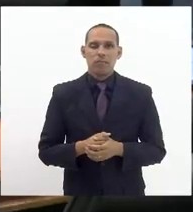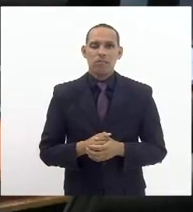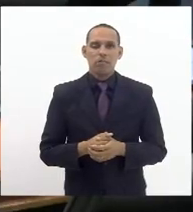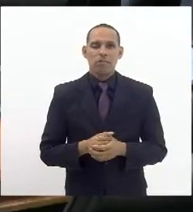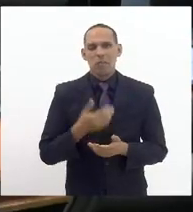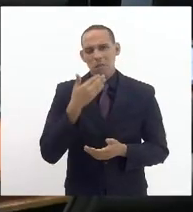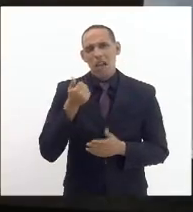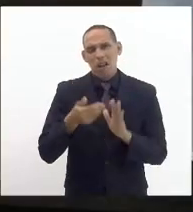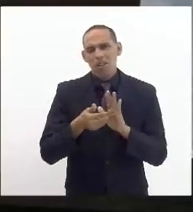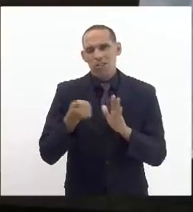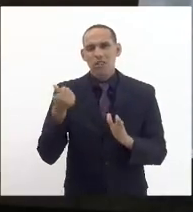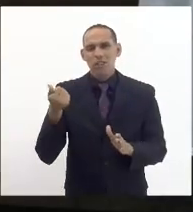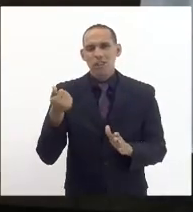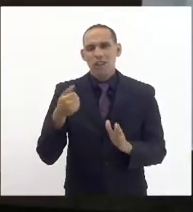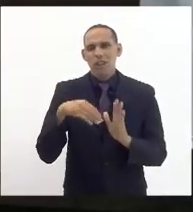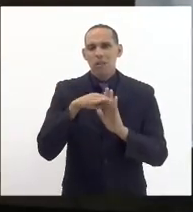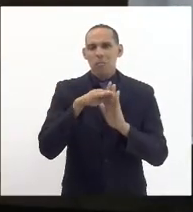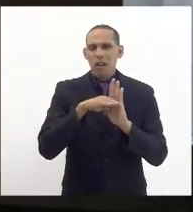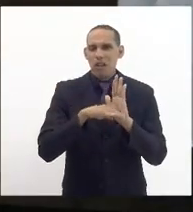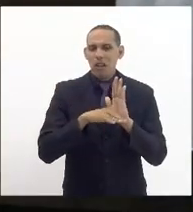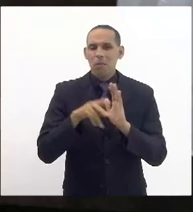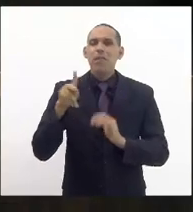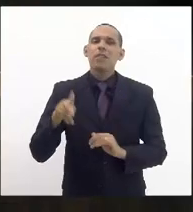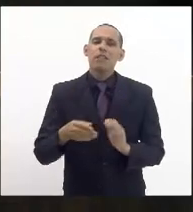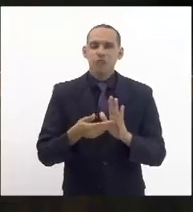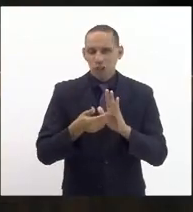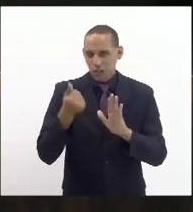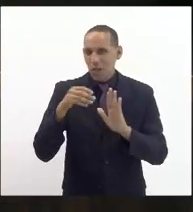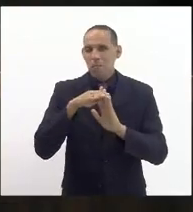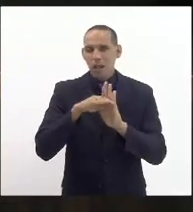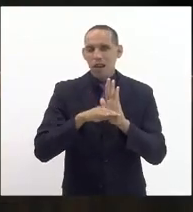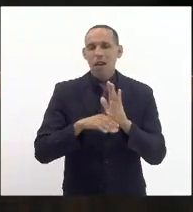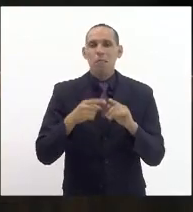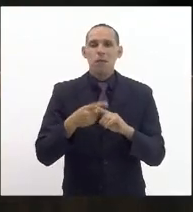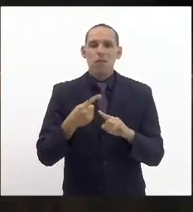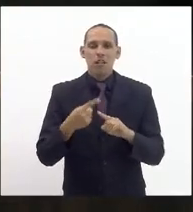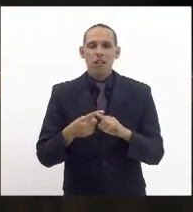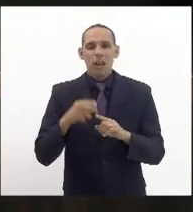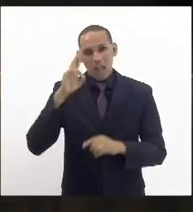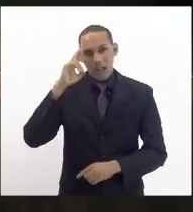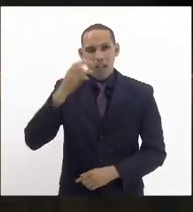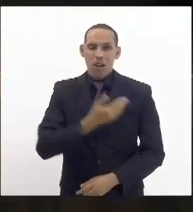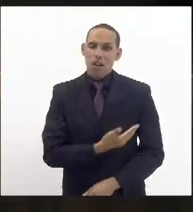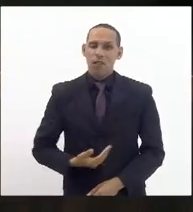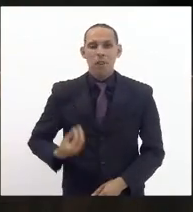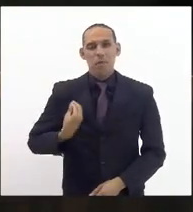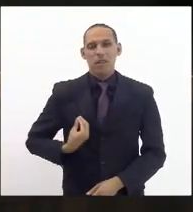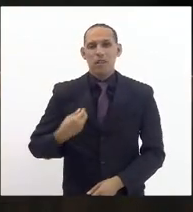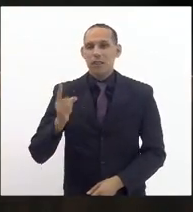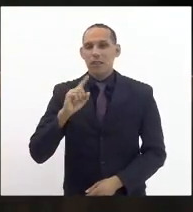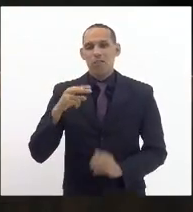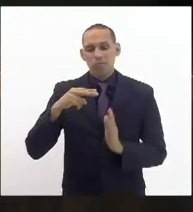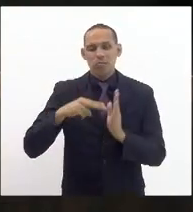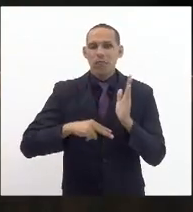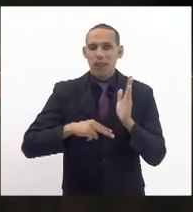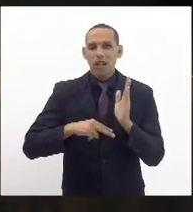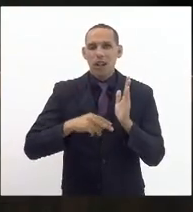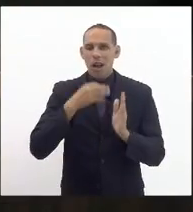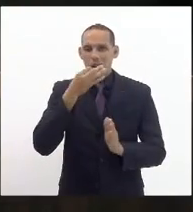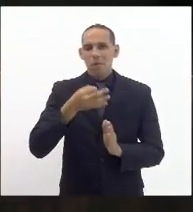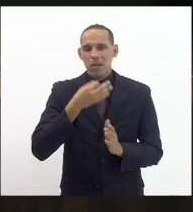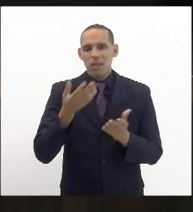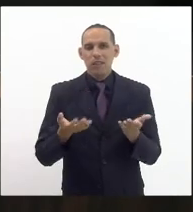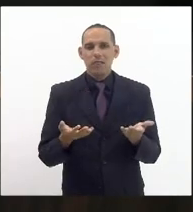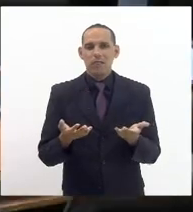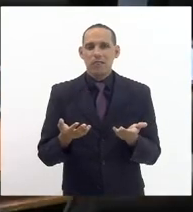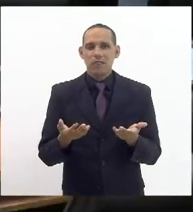Melhor, vamos tirar de pauta. Presidente. Vou tirar de pauta, porque aí o líder do governo não está, ele está lendo o parecer. Isso. Eu faço